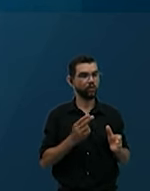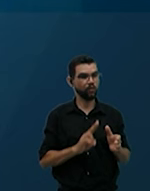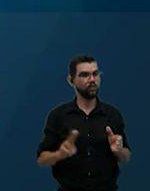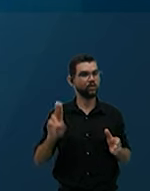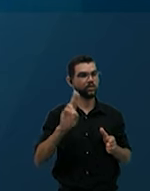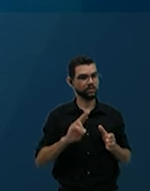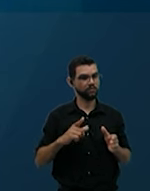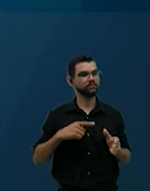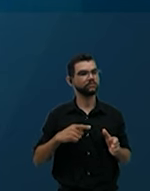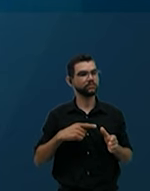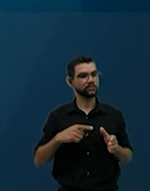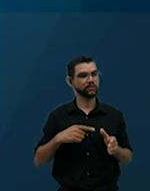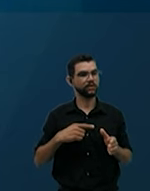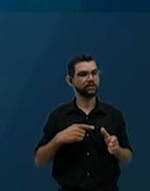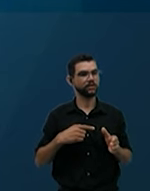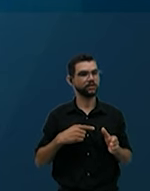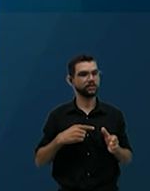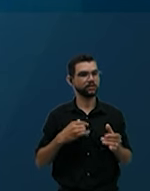as suas